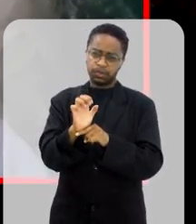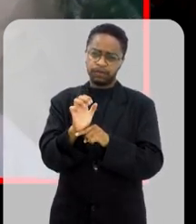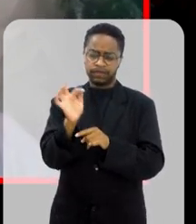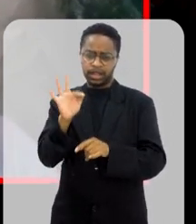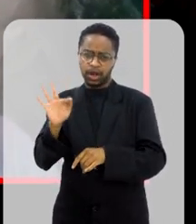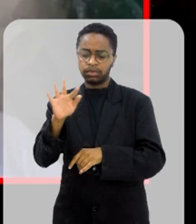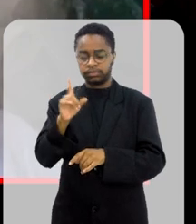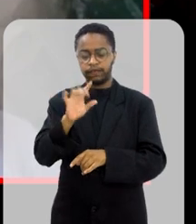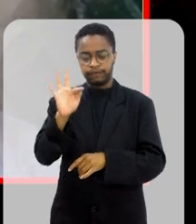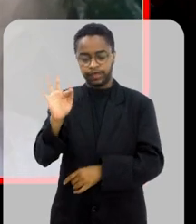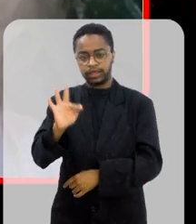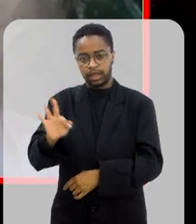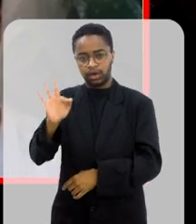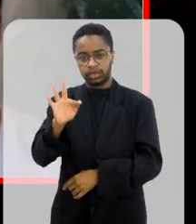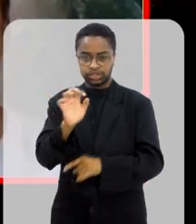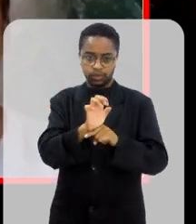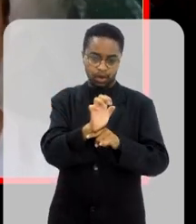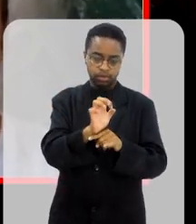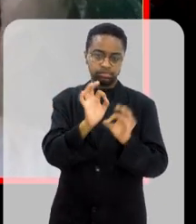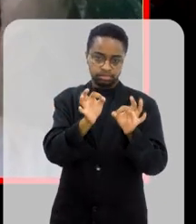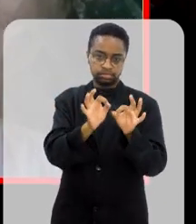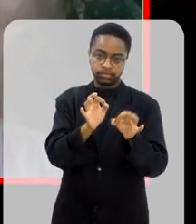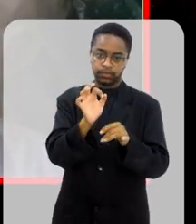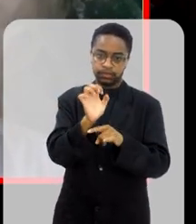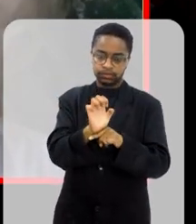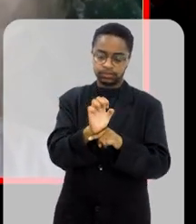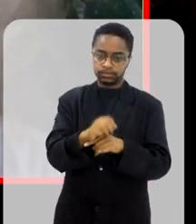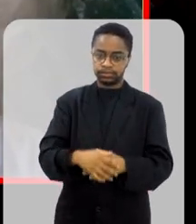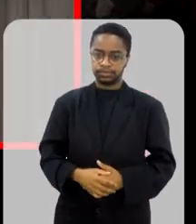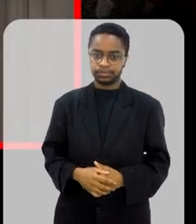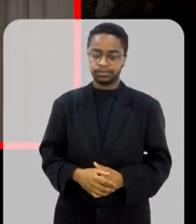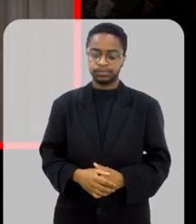É um hospital federal, sim, estadual, no caso.